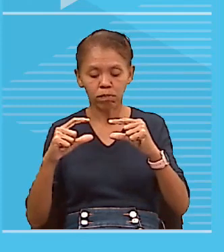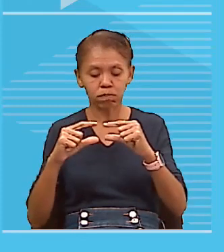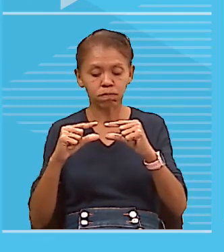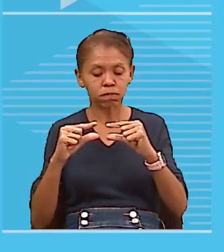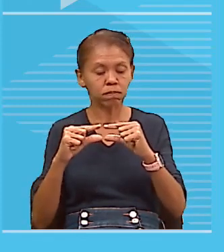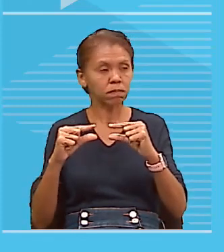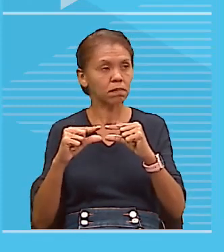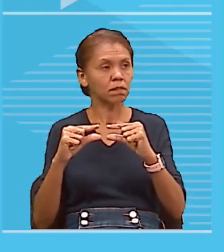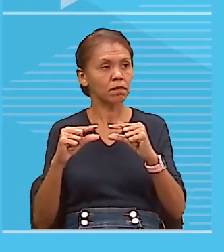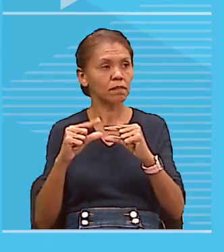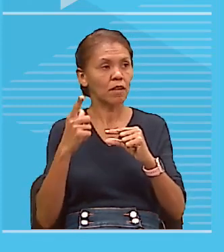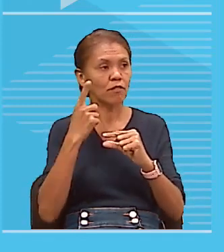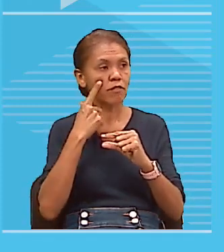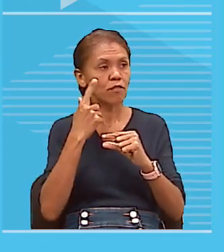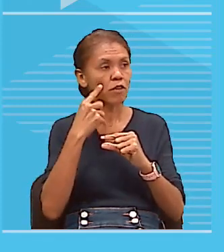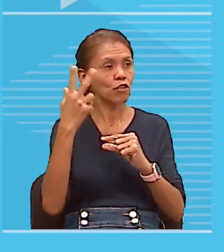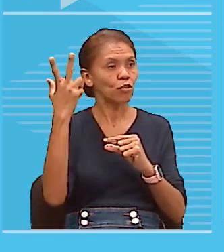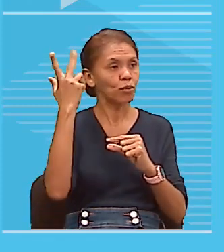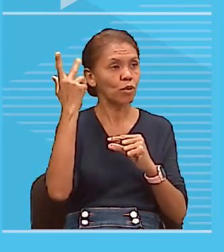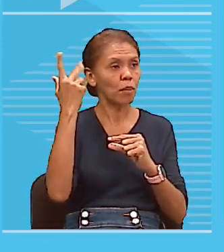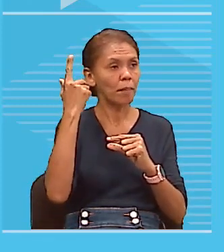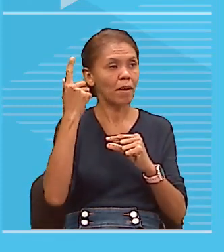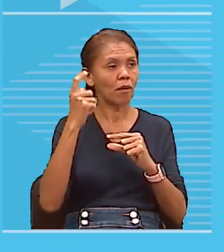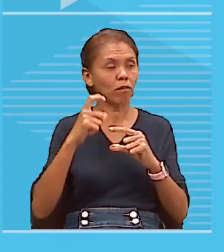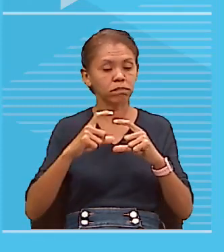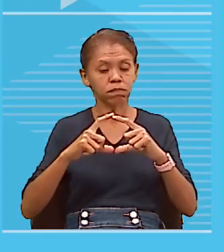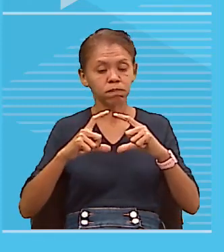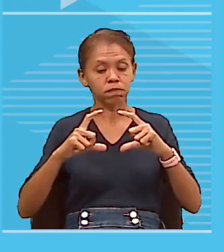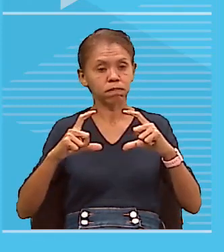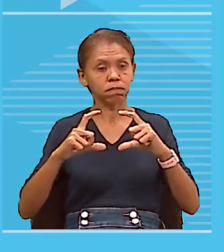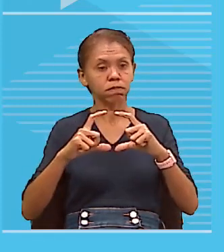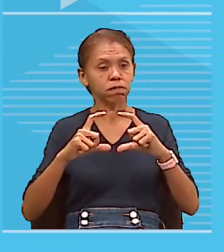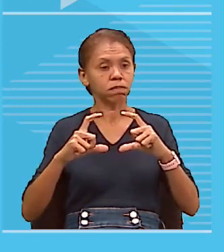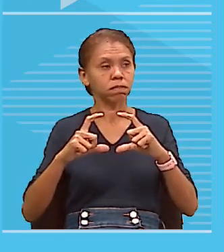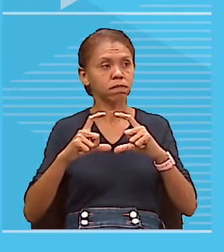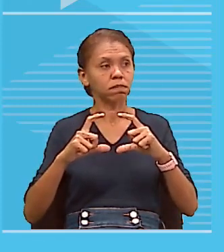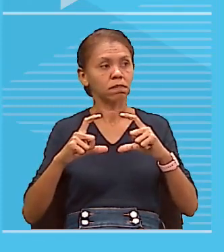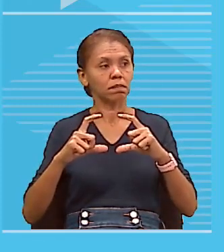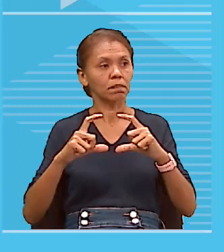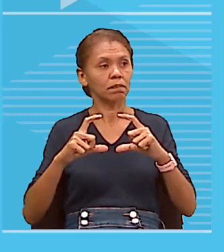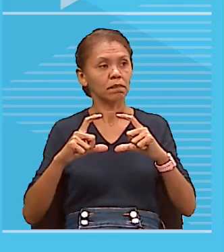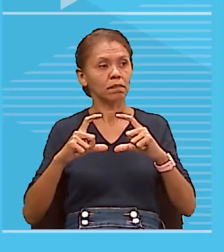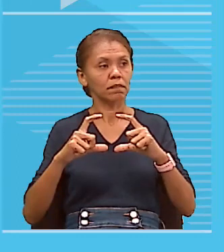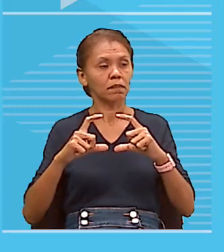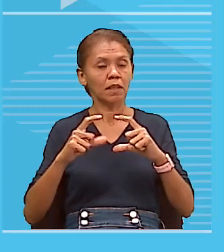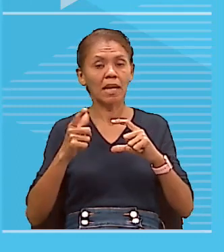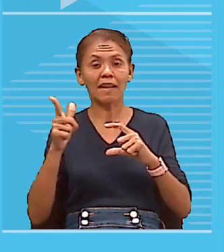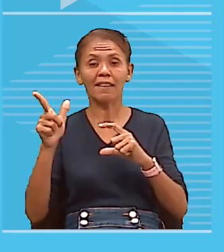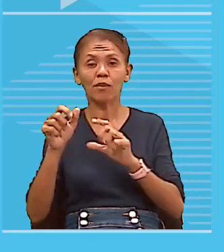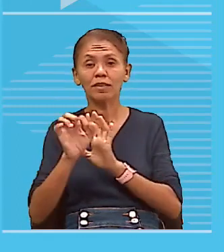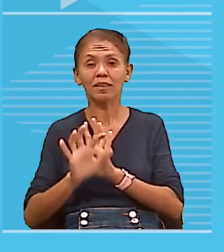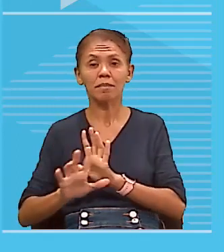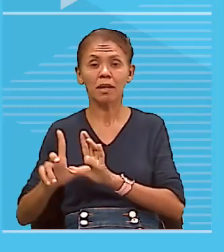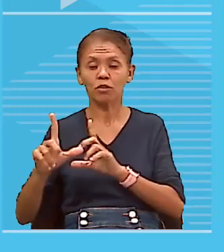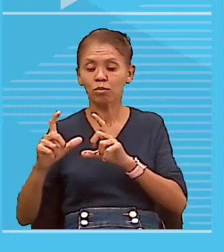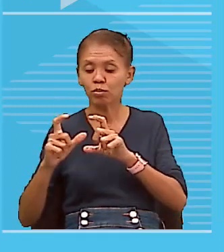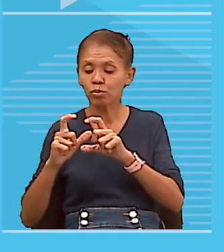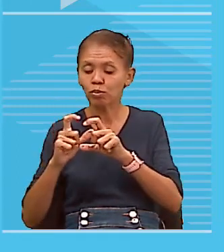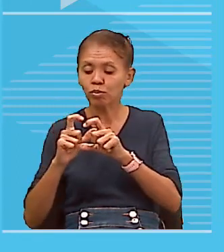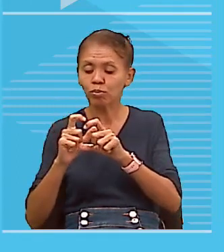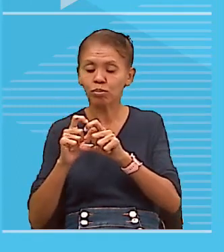ó, ele normal, você vê que essa região mais avermelhadinha, ela tá bem mais dilatada e aqui, ó, ela tá